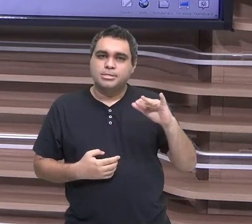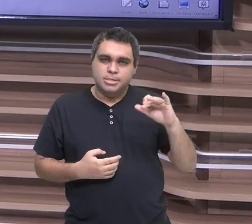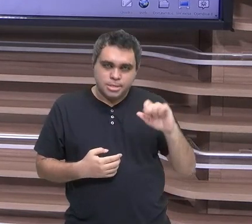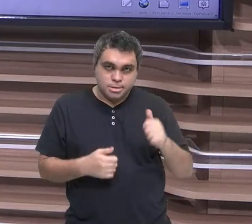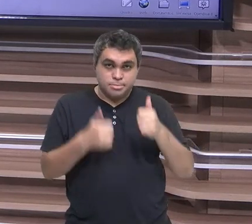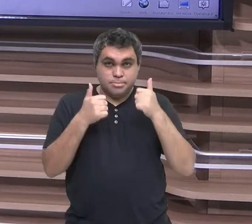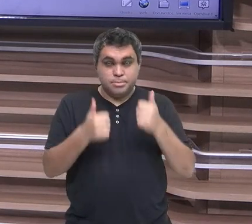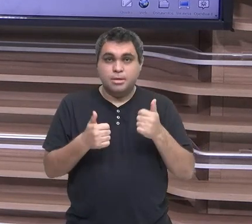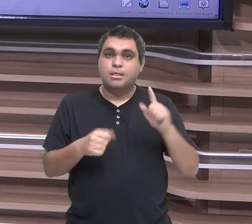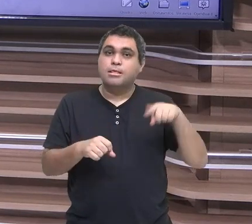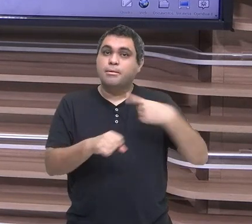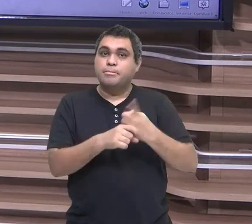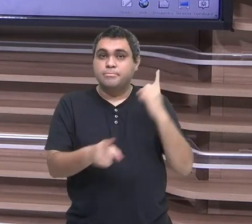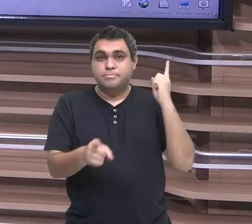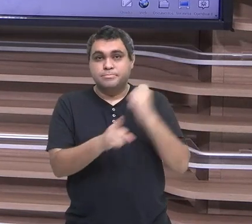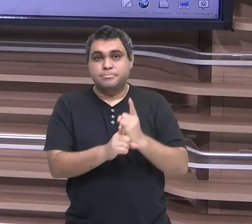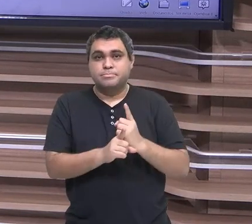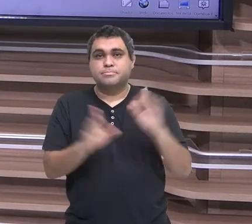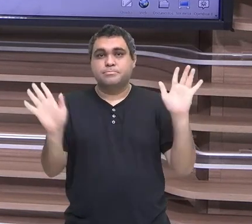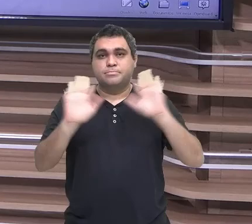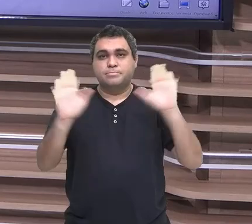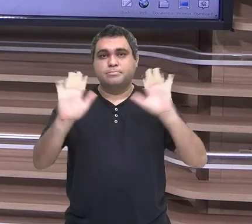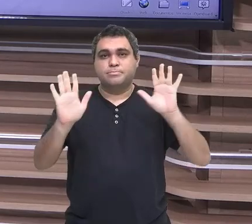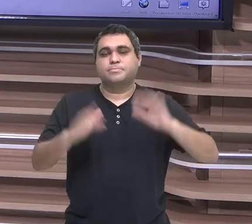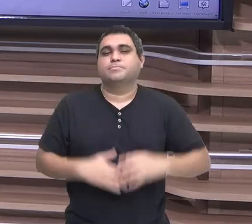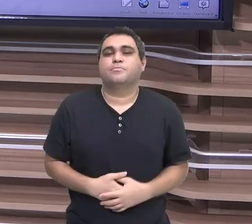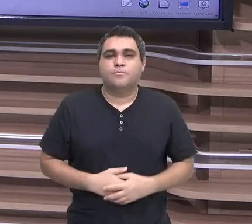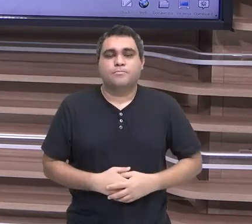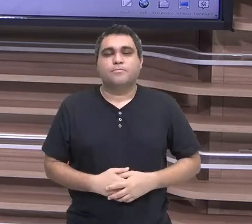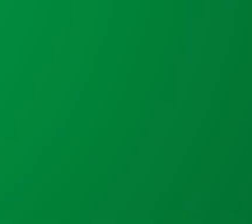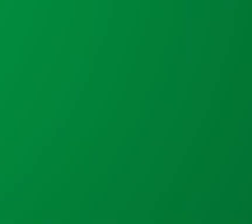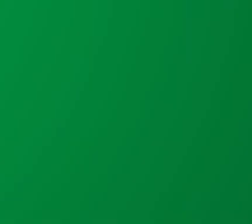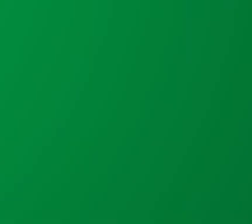humanismo. E nos encontramos numa próxima oportunidade. Tchau.